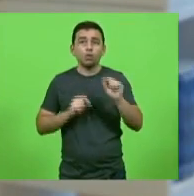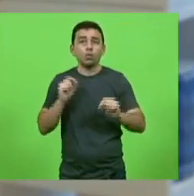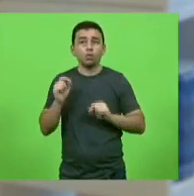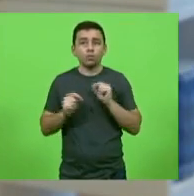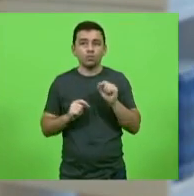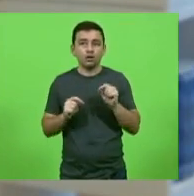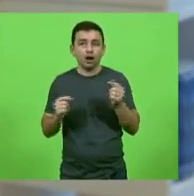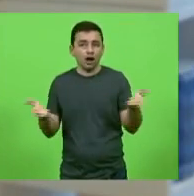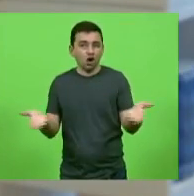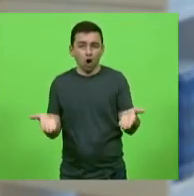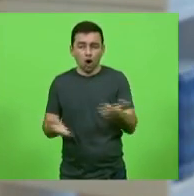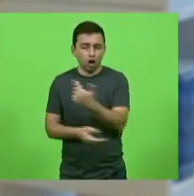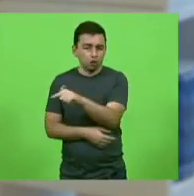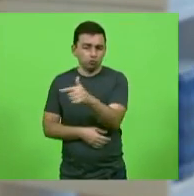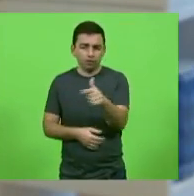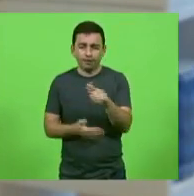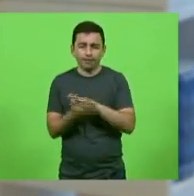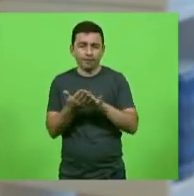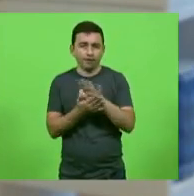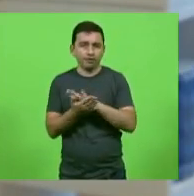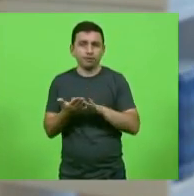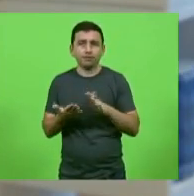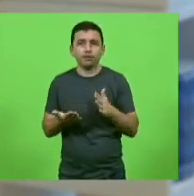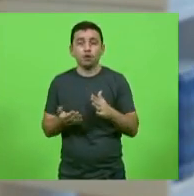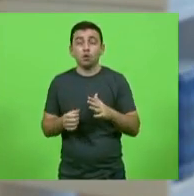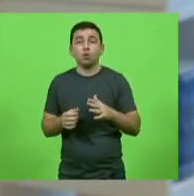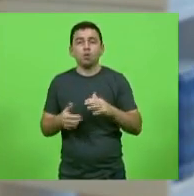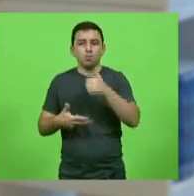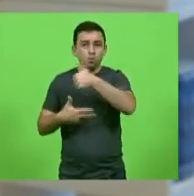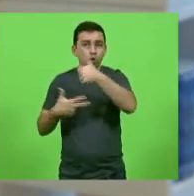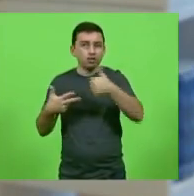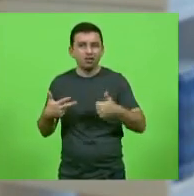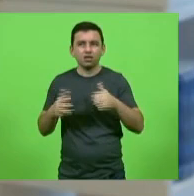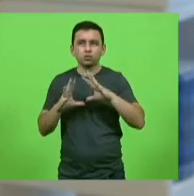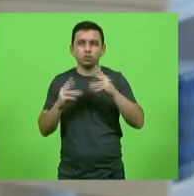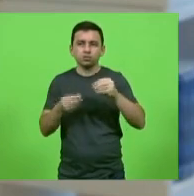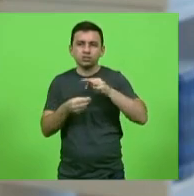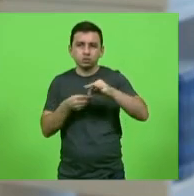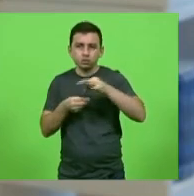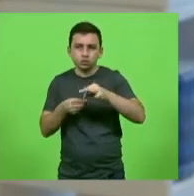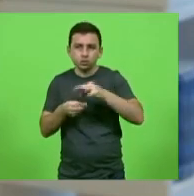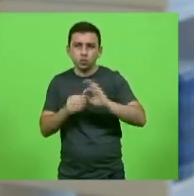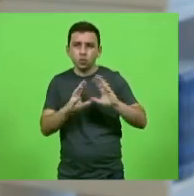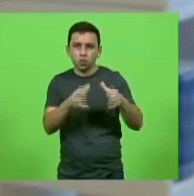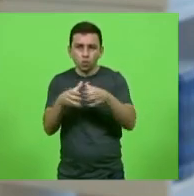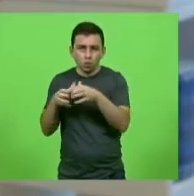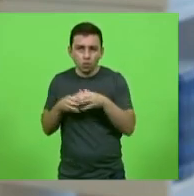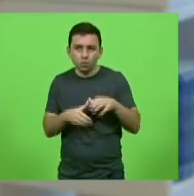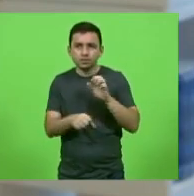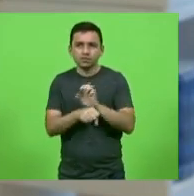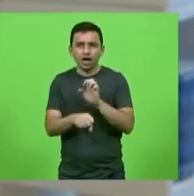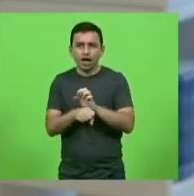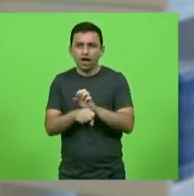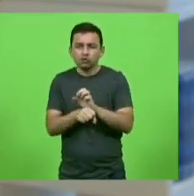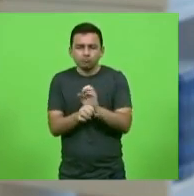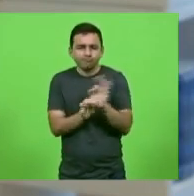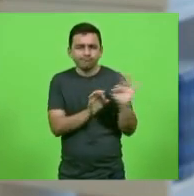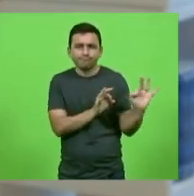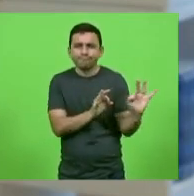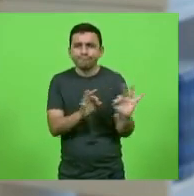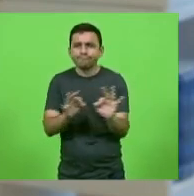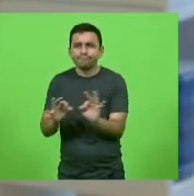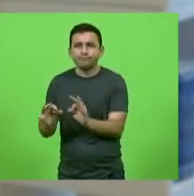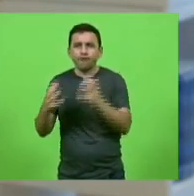não mais ocorre. Os poderes, as instituições e os órgãos de Estado funcionam plenamente. A